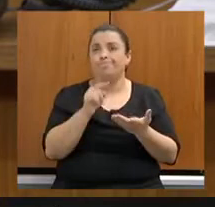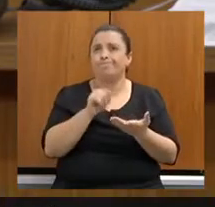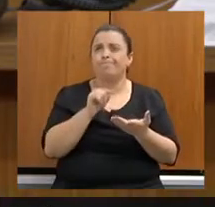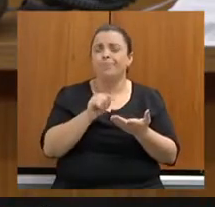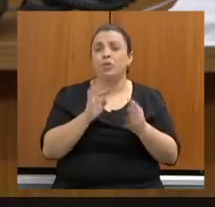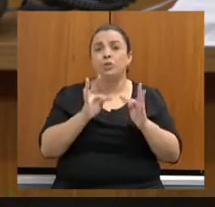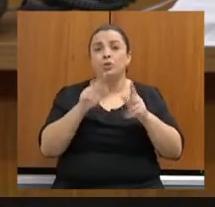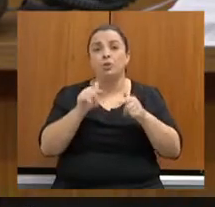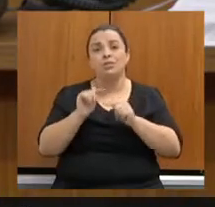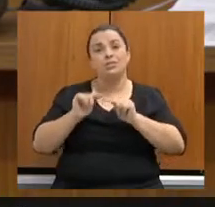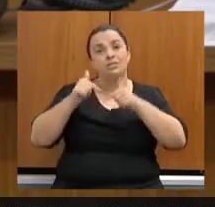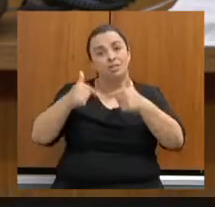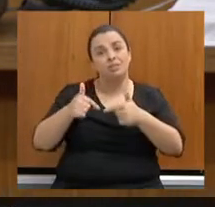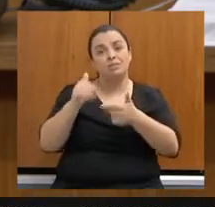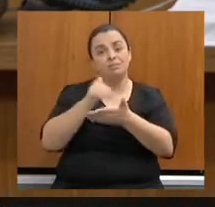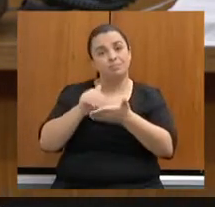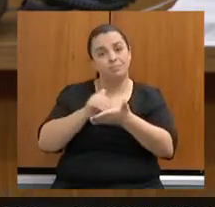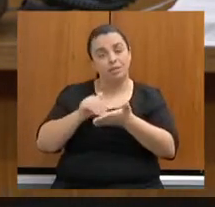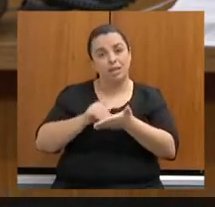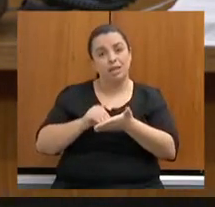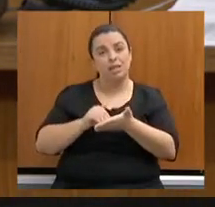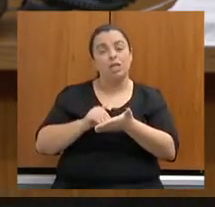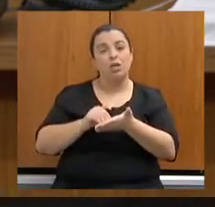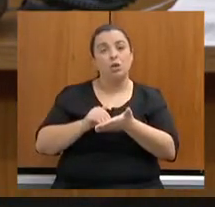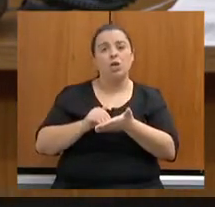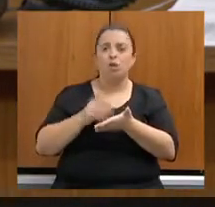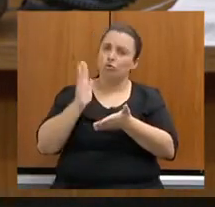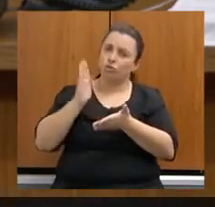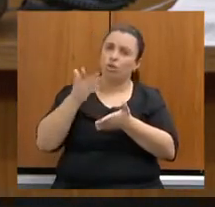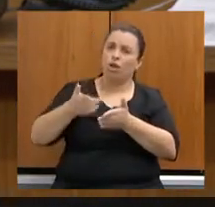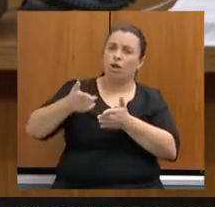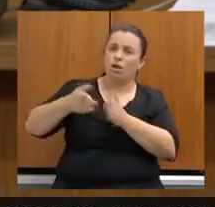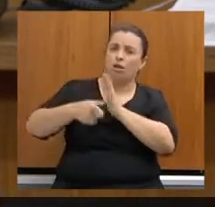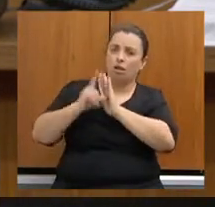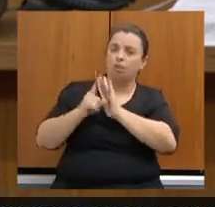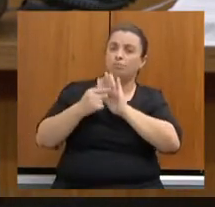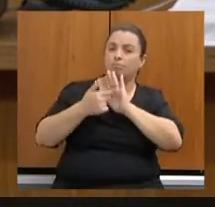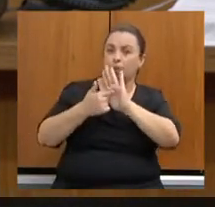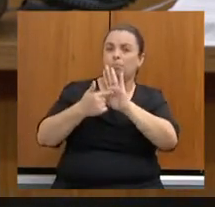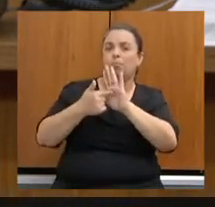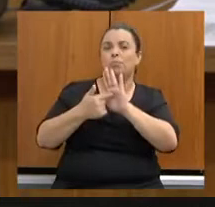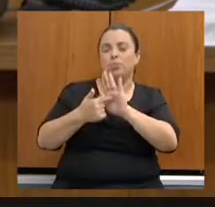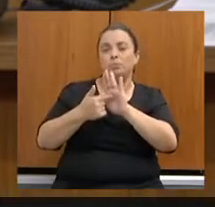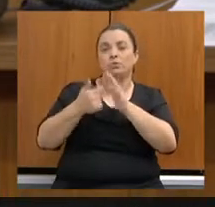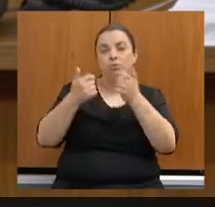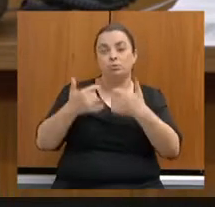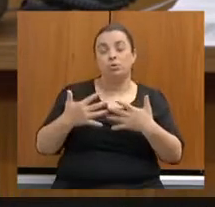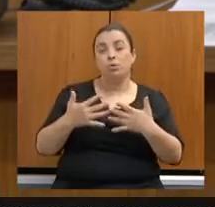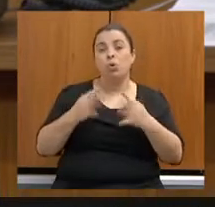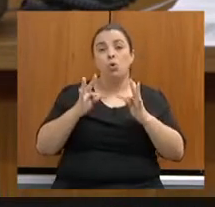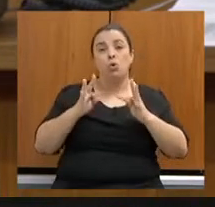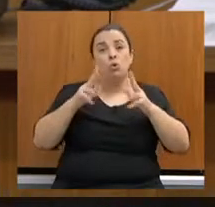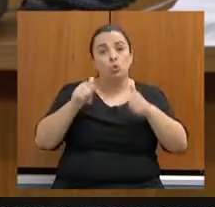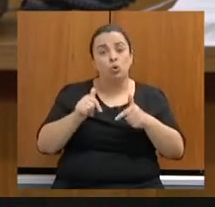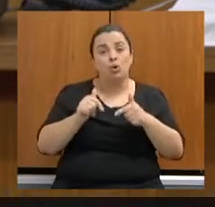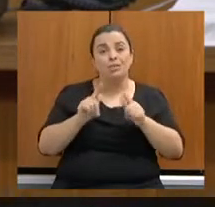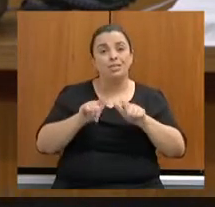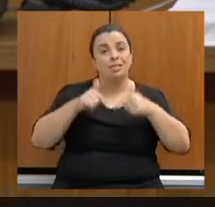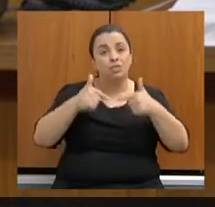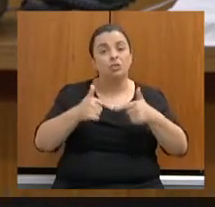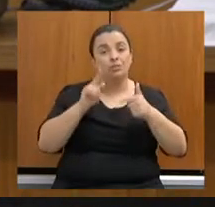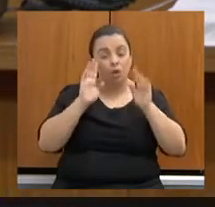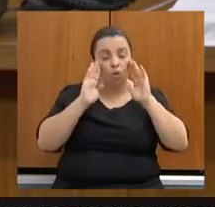todas as ações da secretaria quando eu apresentei aqui a maior parte das ações são para os nossos agricultores